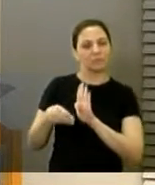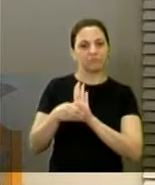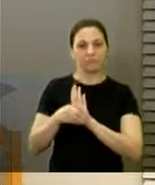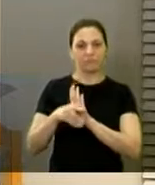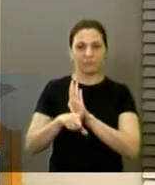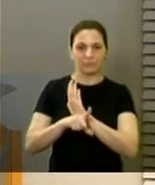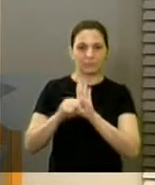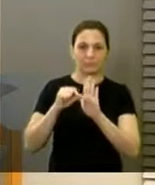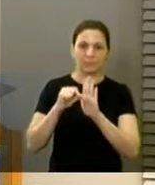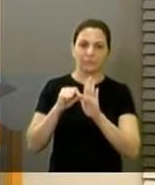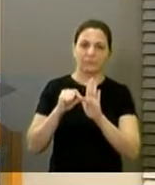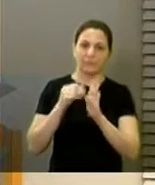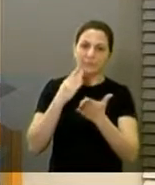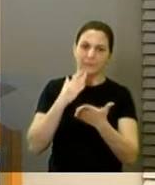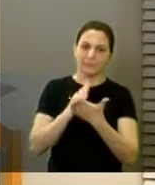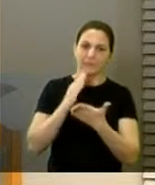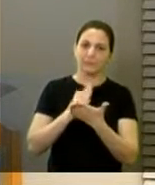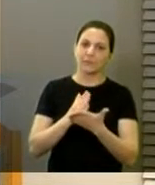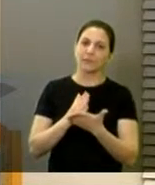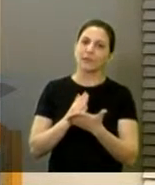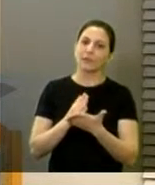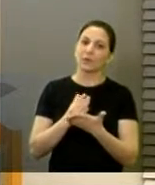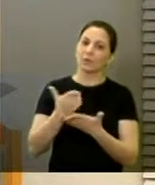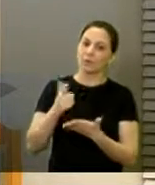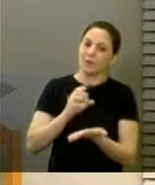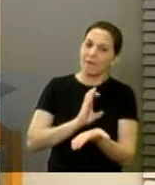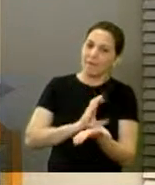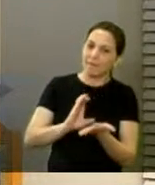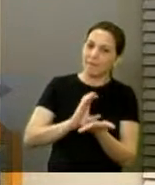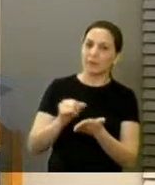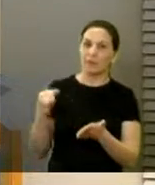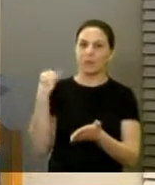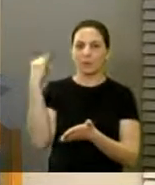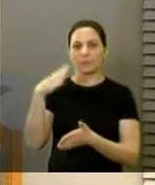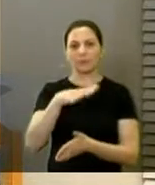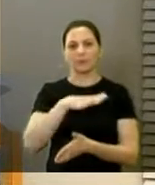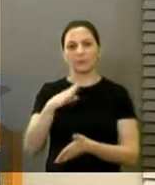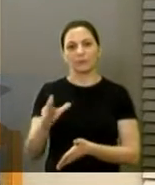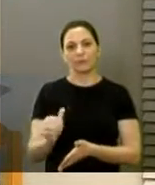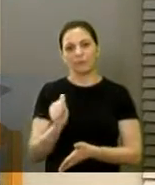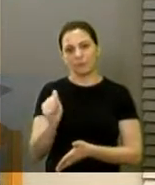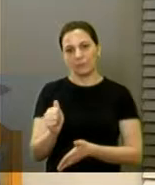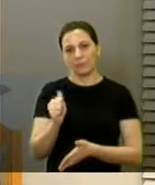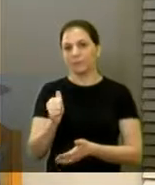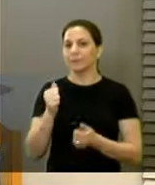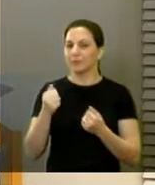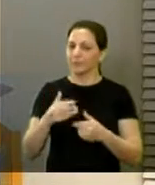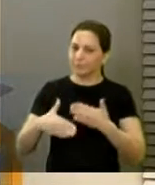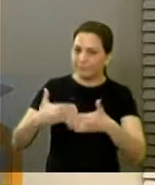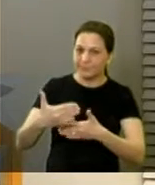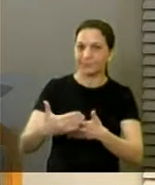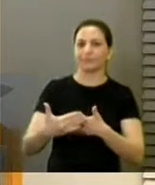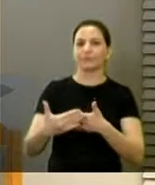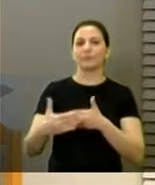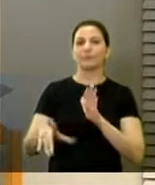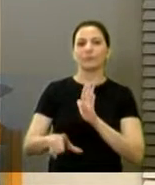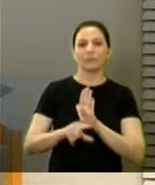parada por falta de recurso que é muito importante na cidade de araraquara que é uma emenda